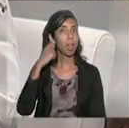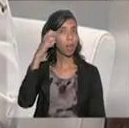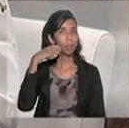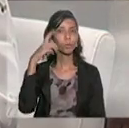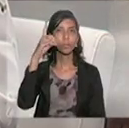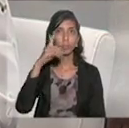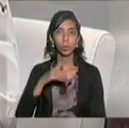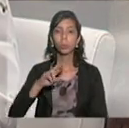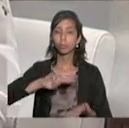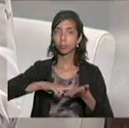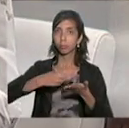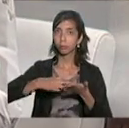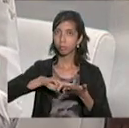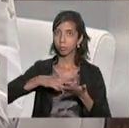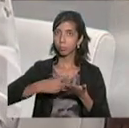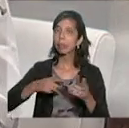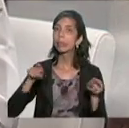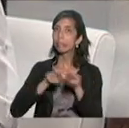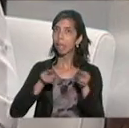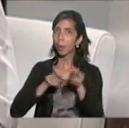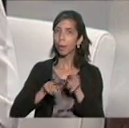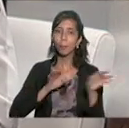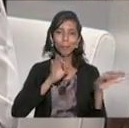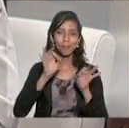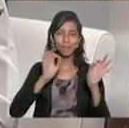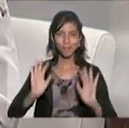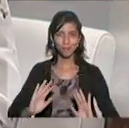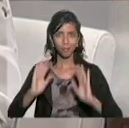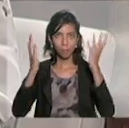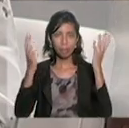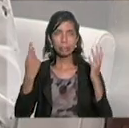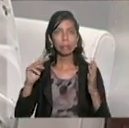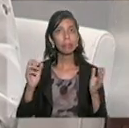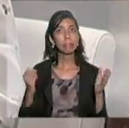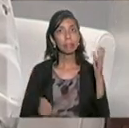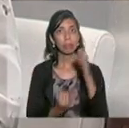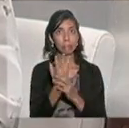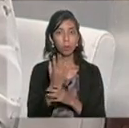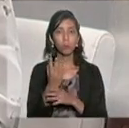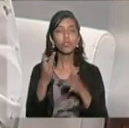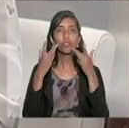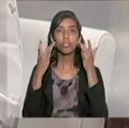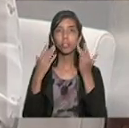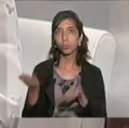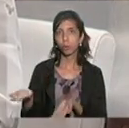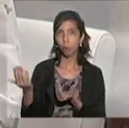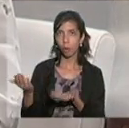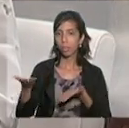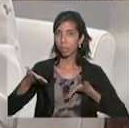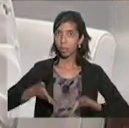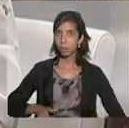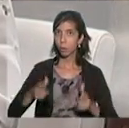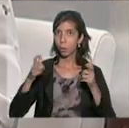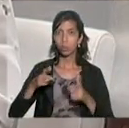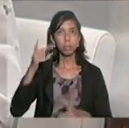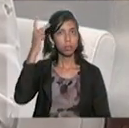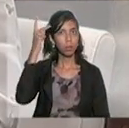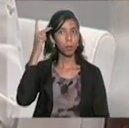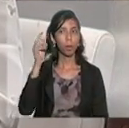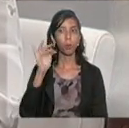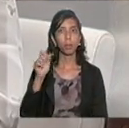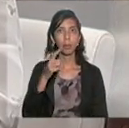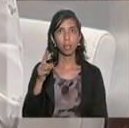Ator, diretor, tradutor e foi até mestre de cerimônias. Idealizador do Teatro Jovem, ele nasceu em Ribeirão